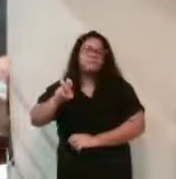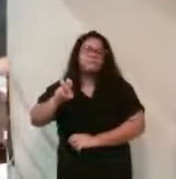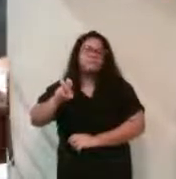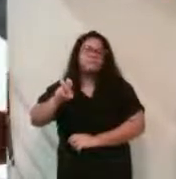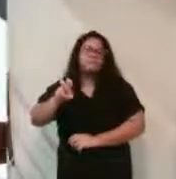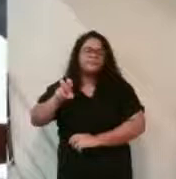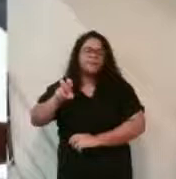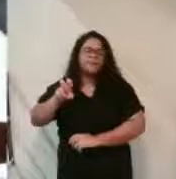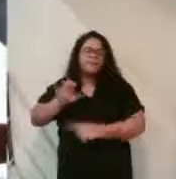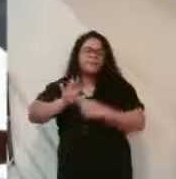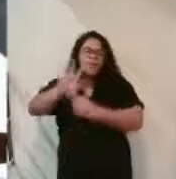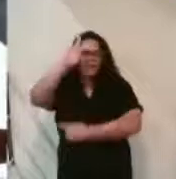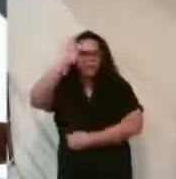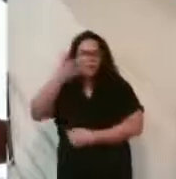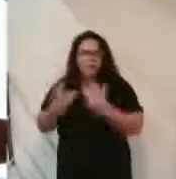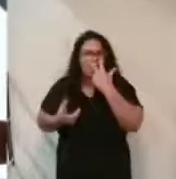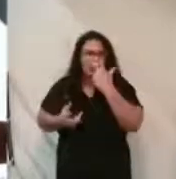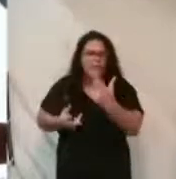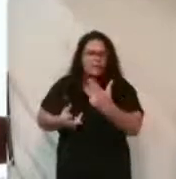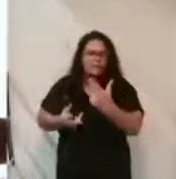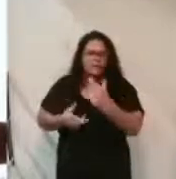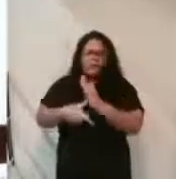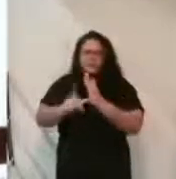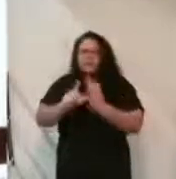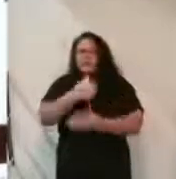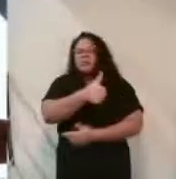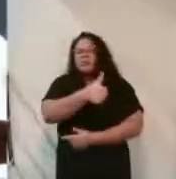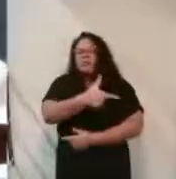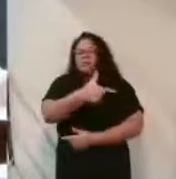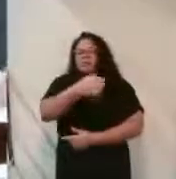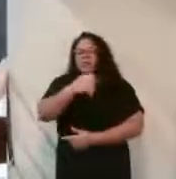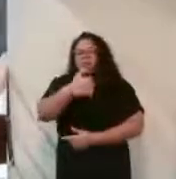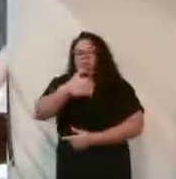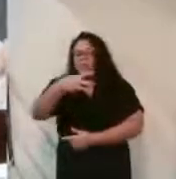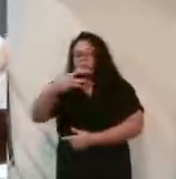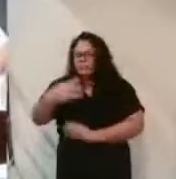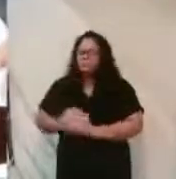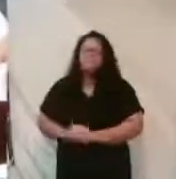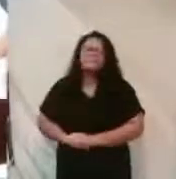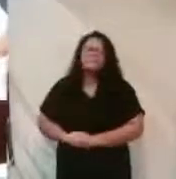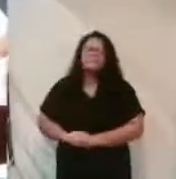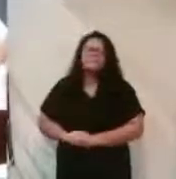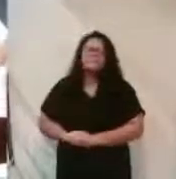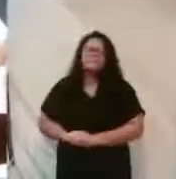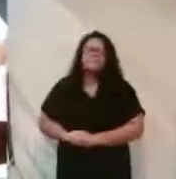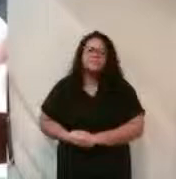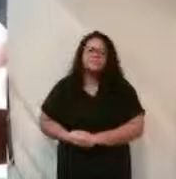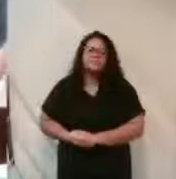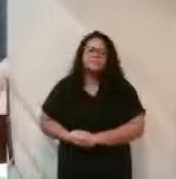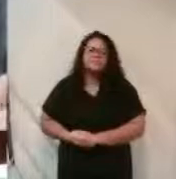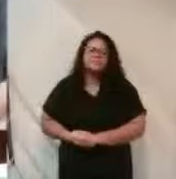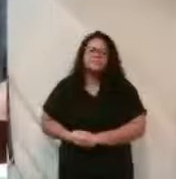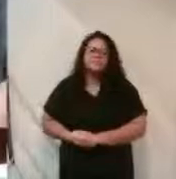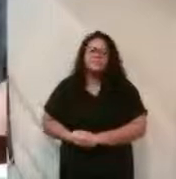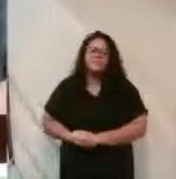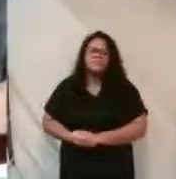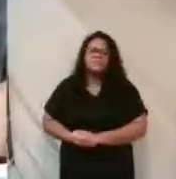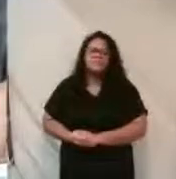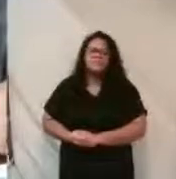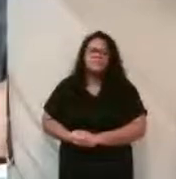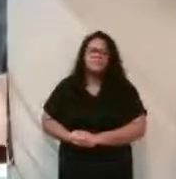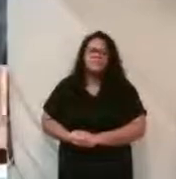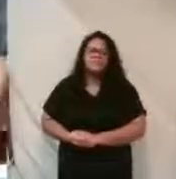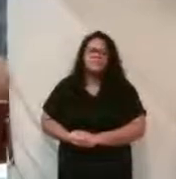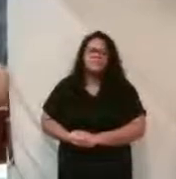algo diferente. Quando eu cheguei, boa parte dos municípios acabavam nos procurando para dizer, ó, a gente foi autuado pela CPRH, pelo Tribunal de Contas, e a gente não sabe como resolver o